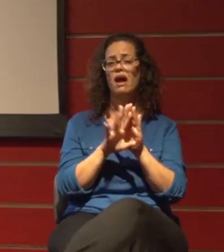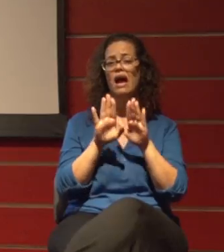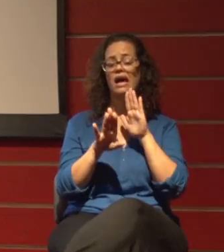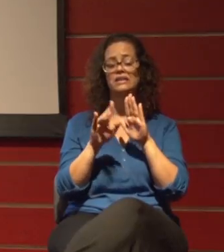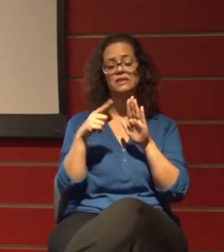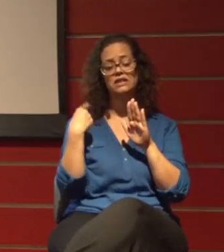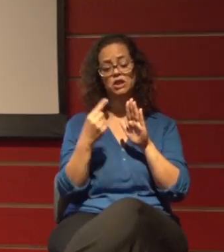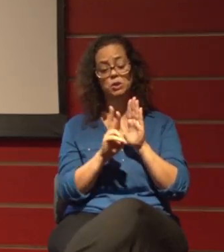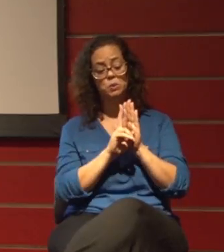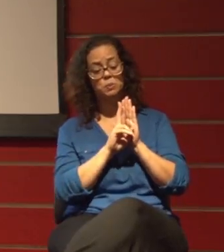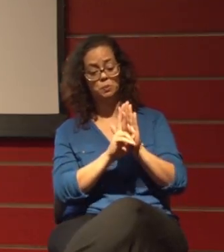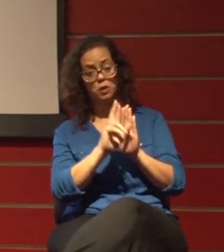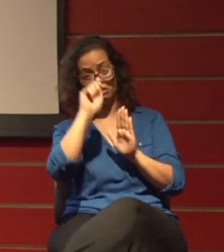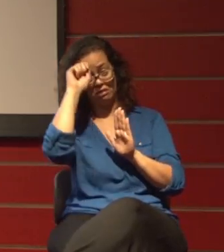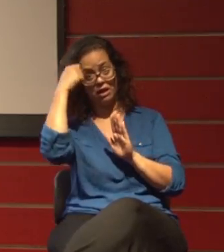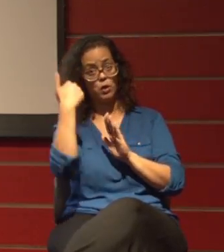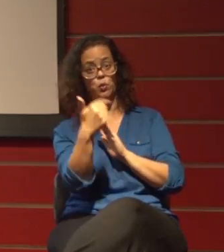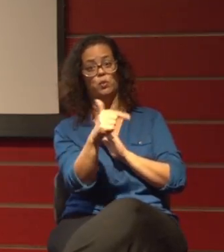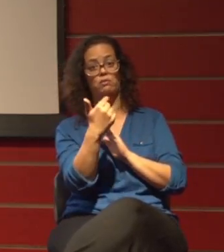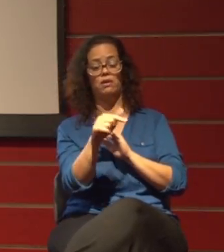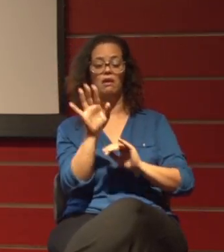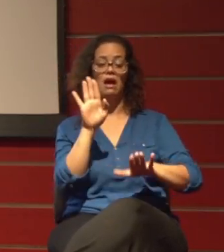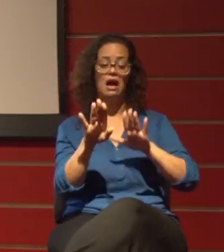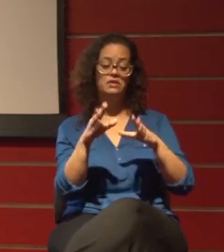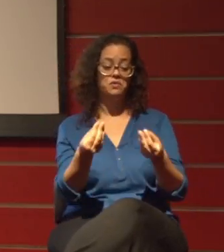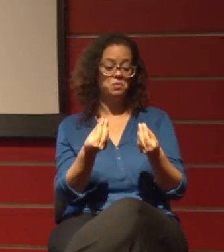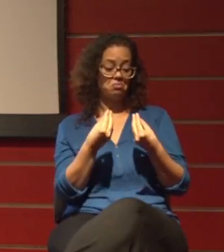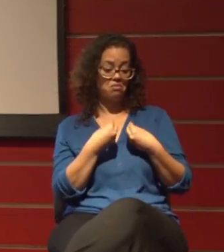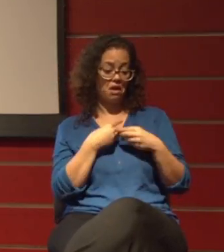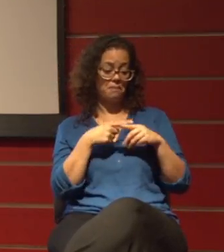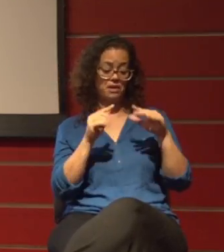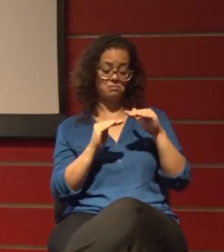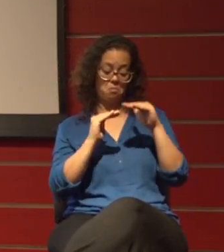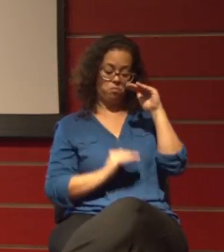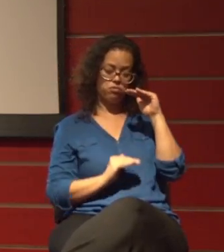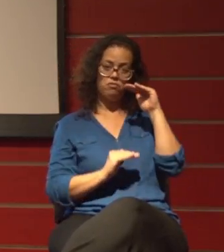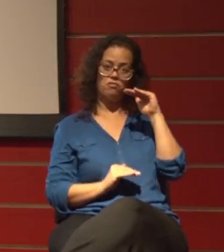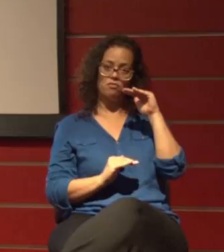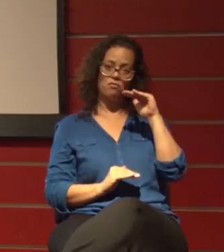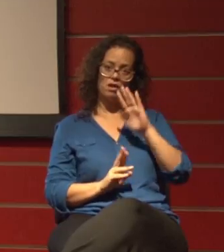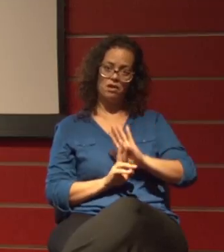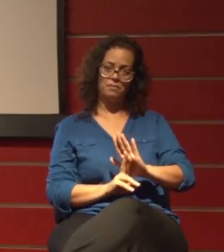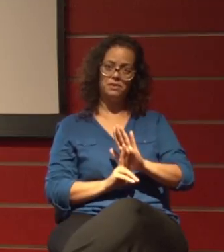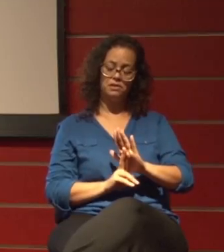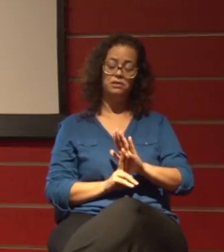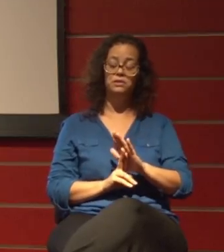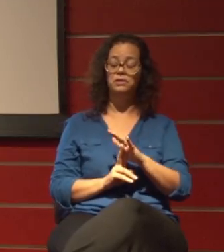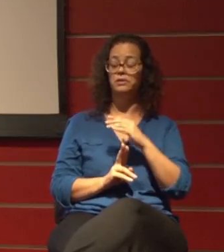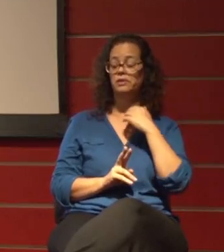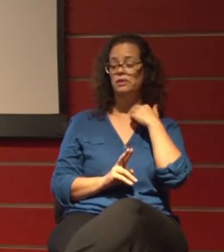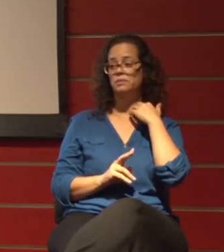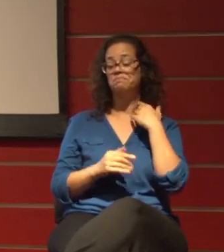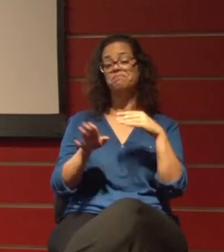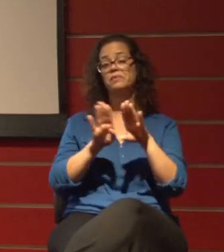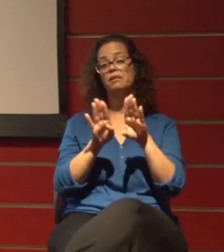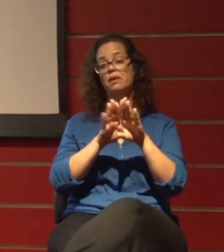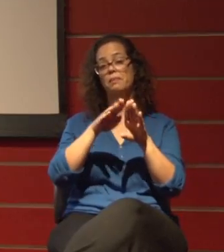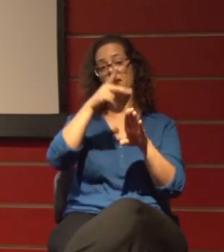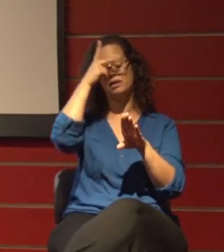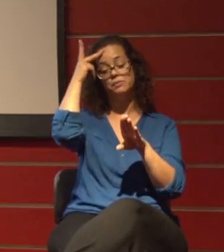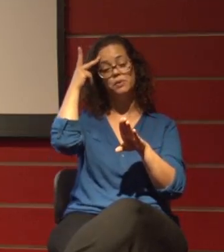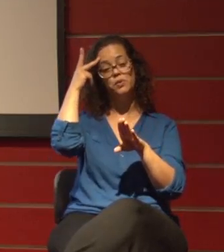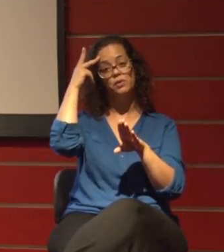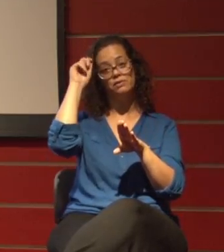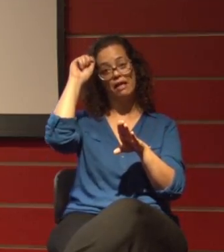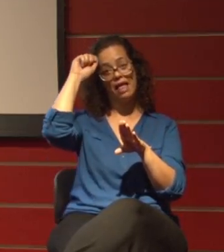E quando é dada em posições né Eh de so alteridade e também ah os negros de pele